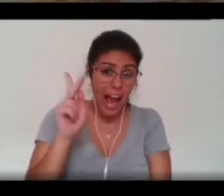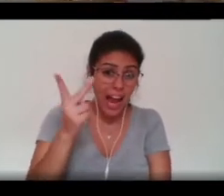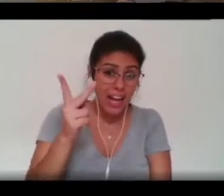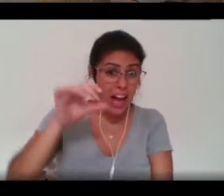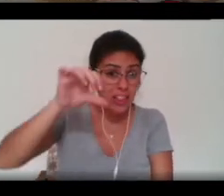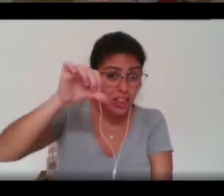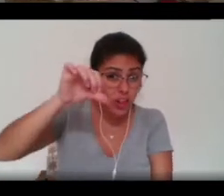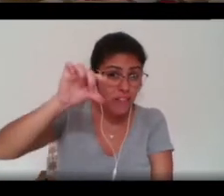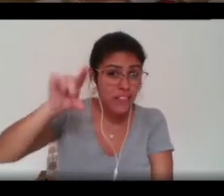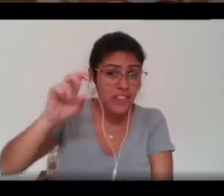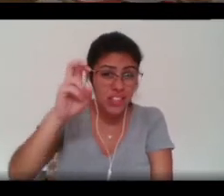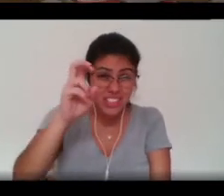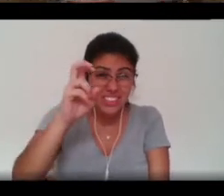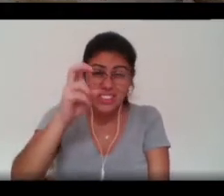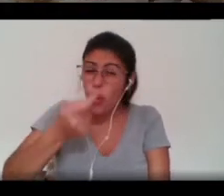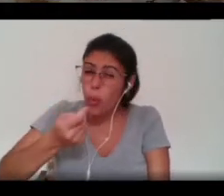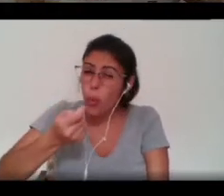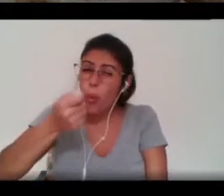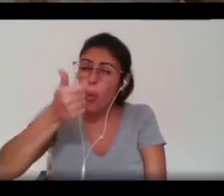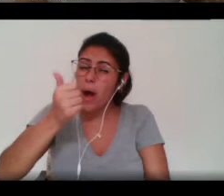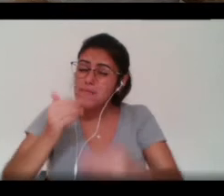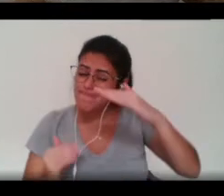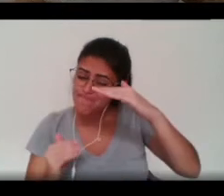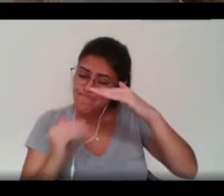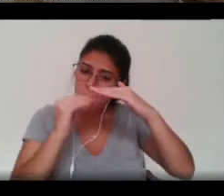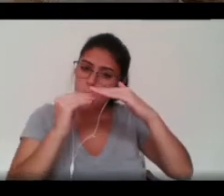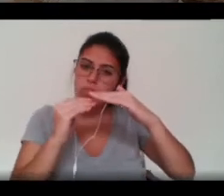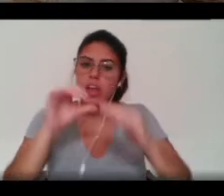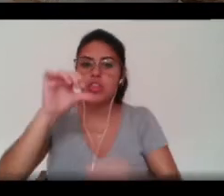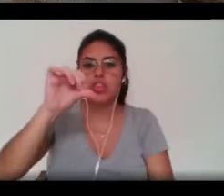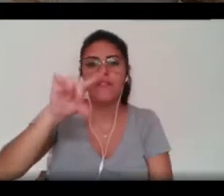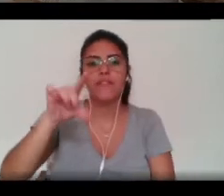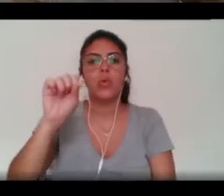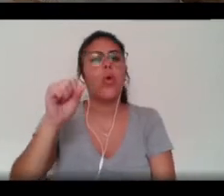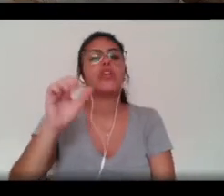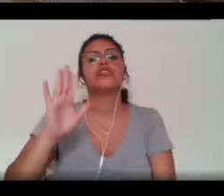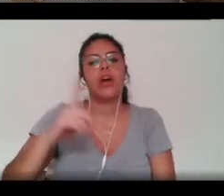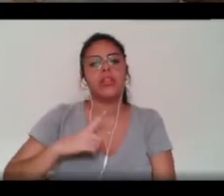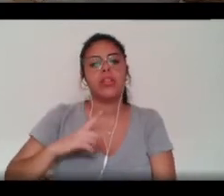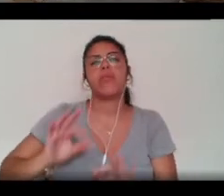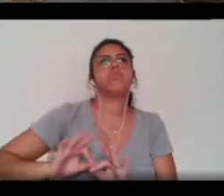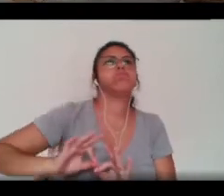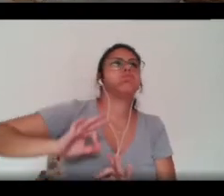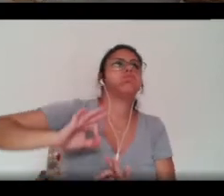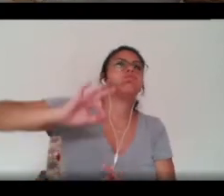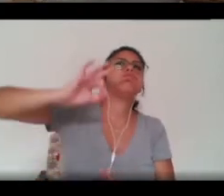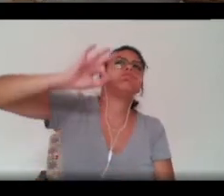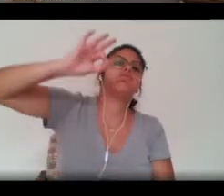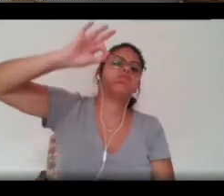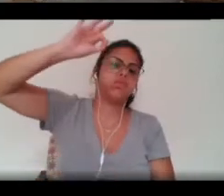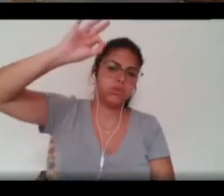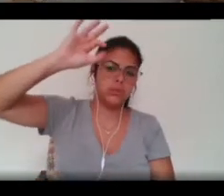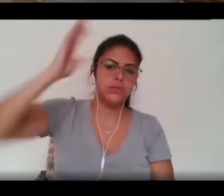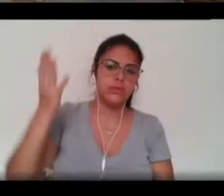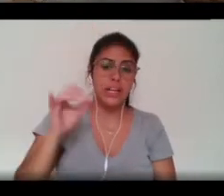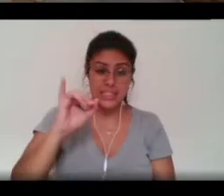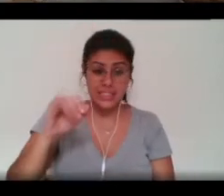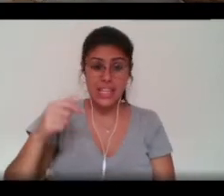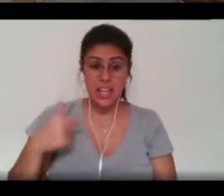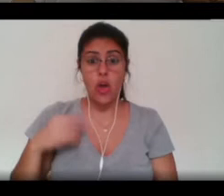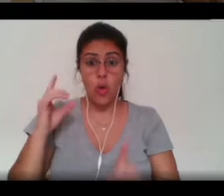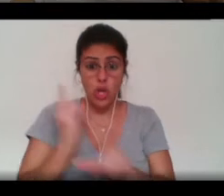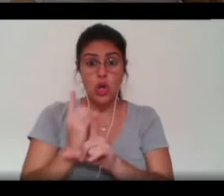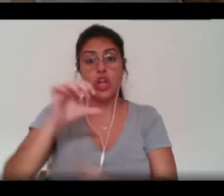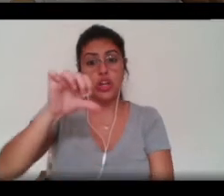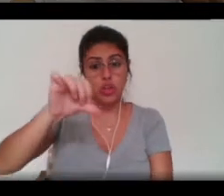seja, um H chegando em 9,8, eu já tenho um prédio bem alto. E quando eu chego em 9,8, eu tenho um H